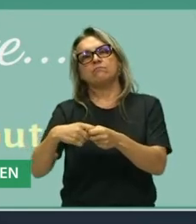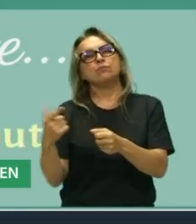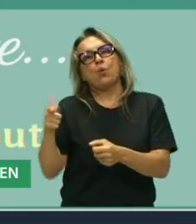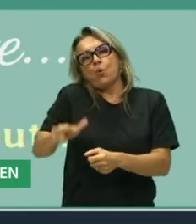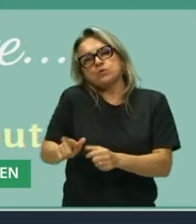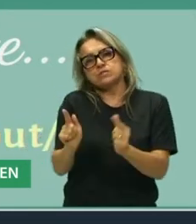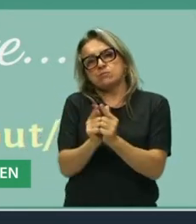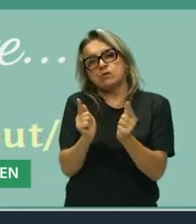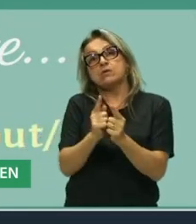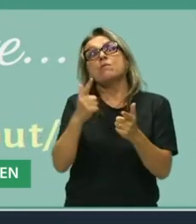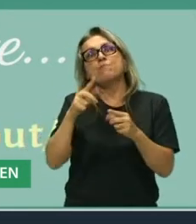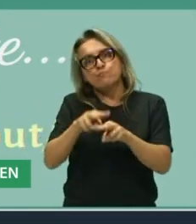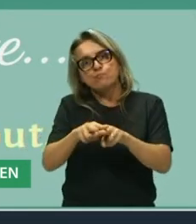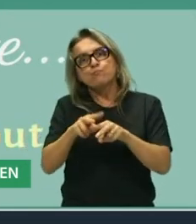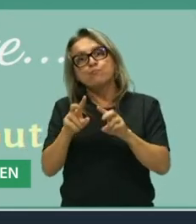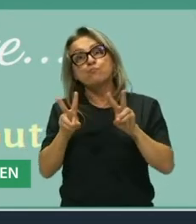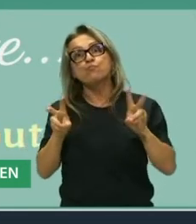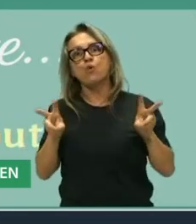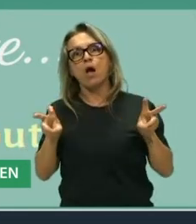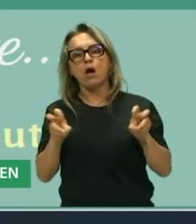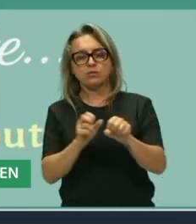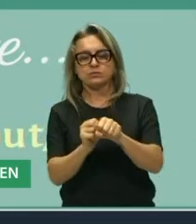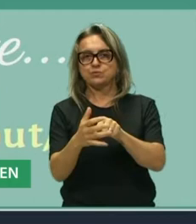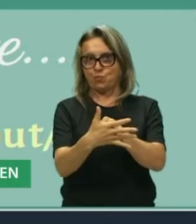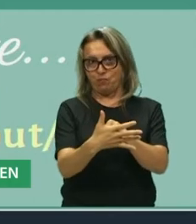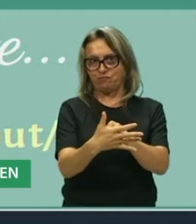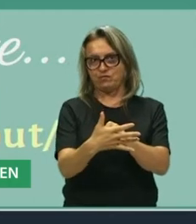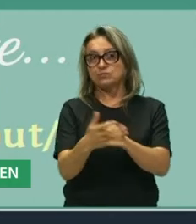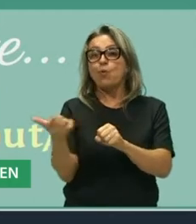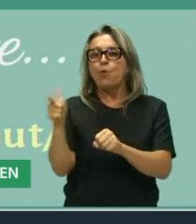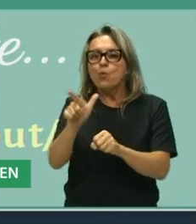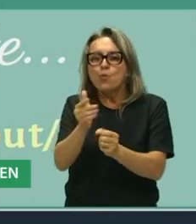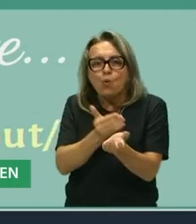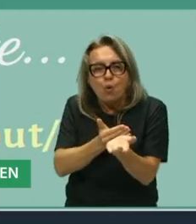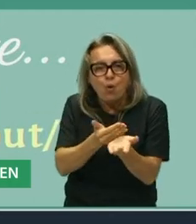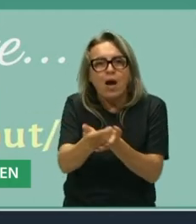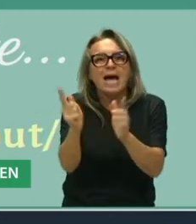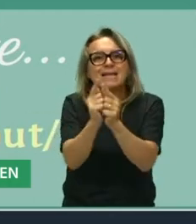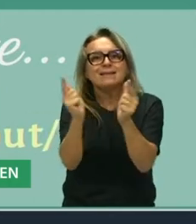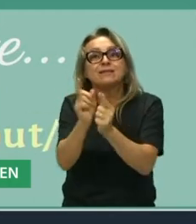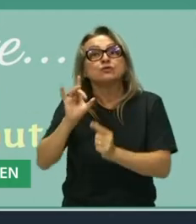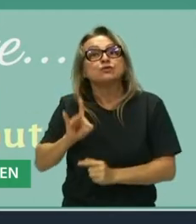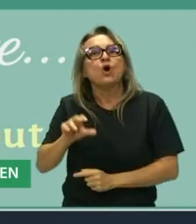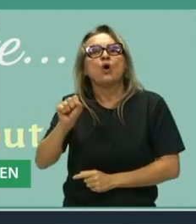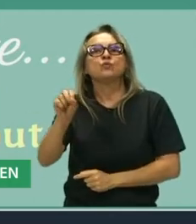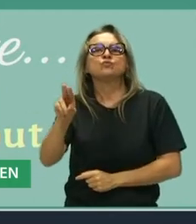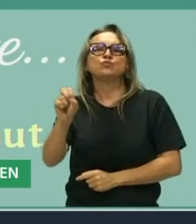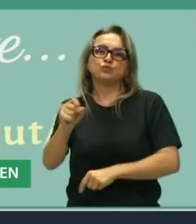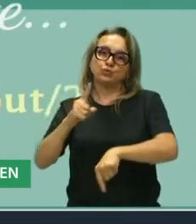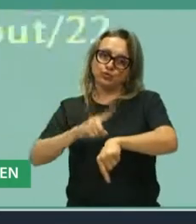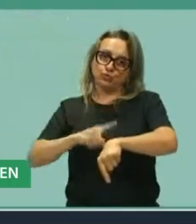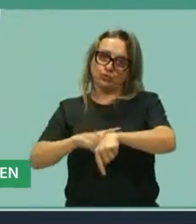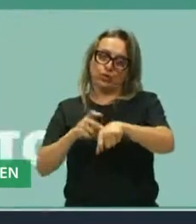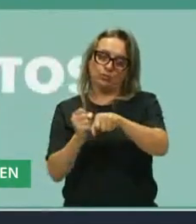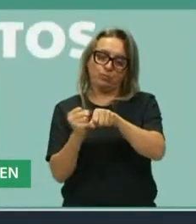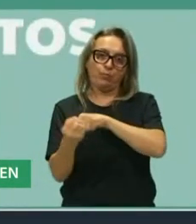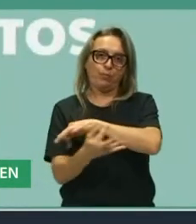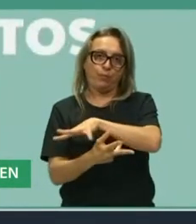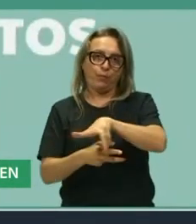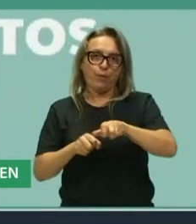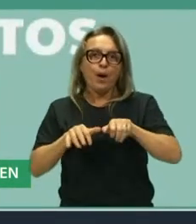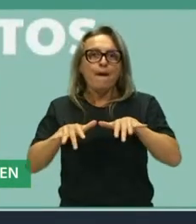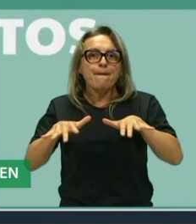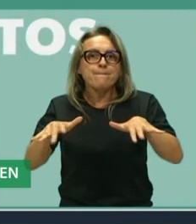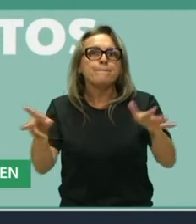bastante, e passamos a atender somente o SUS, e o nosso atendimento foi quase que totalmente direcionado para o atendimento